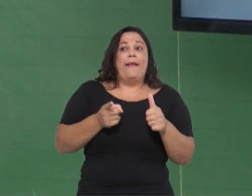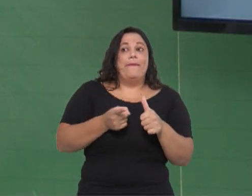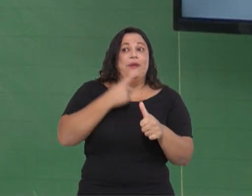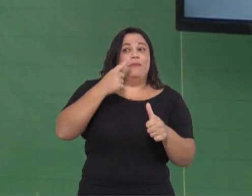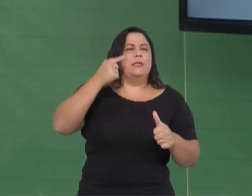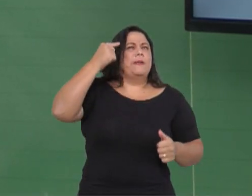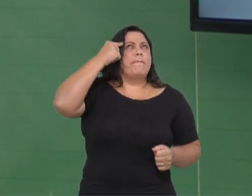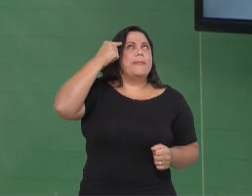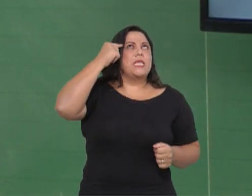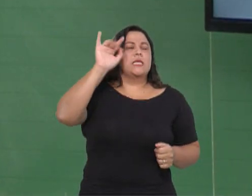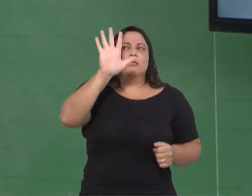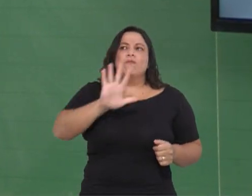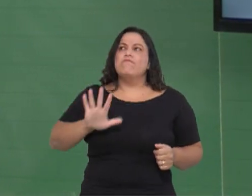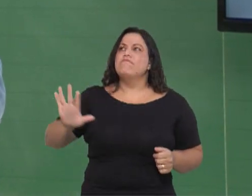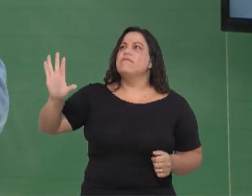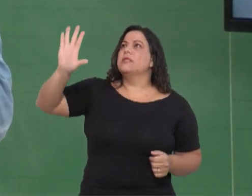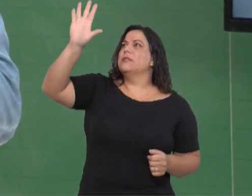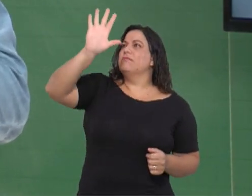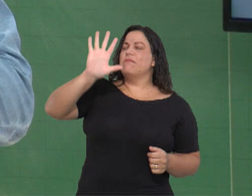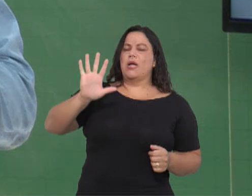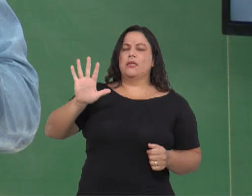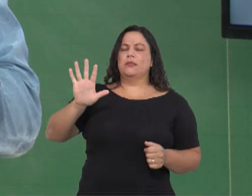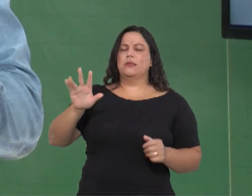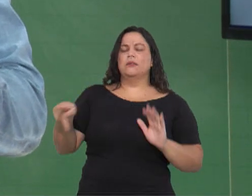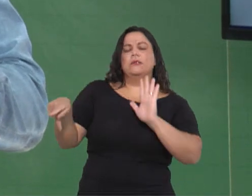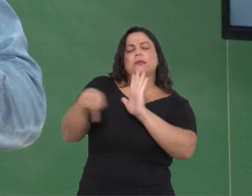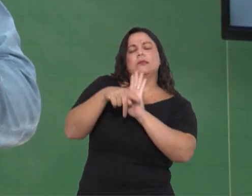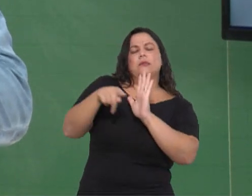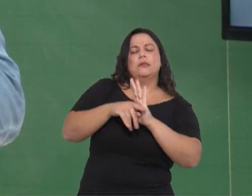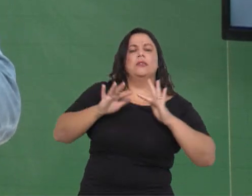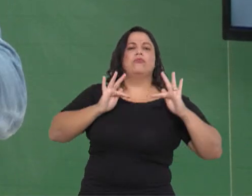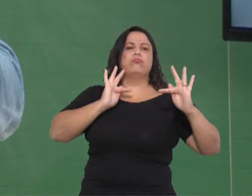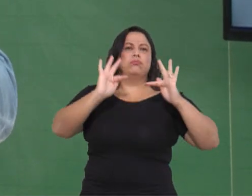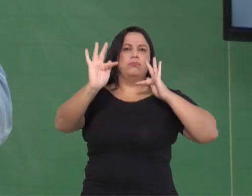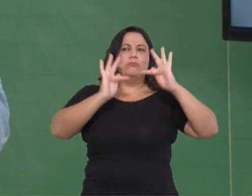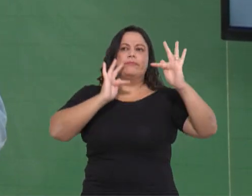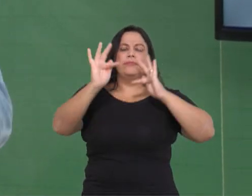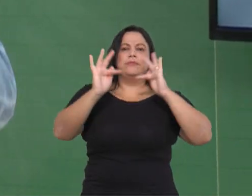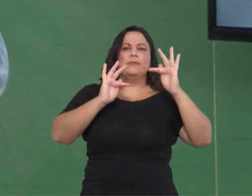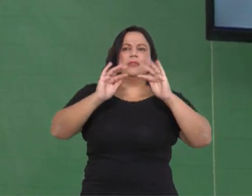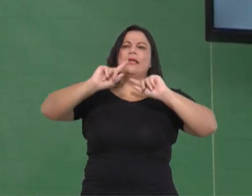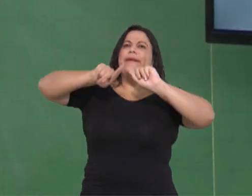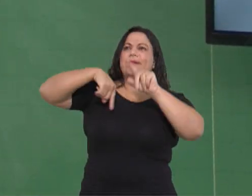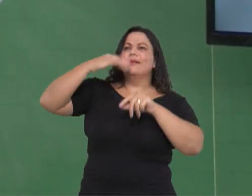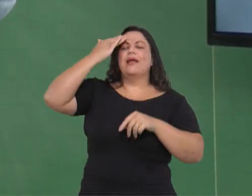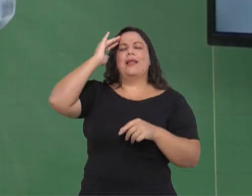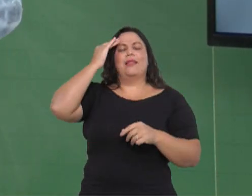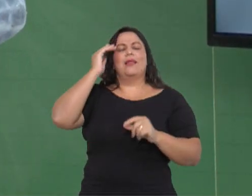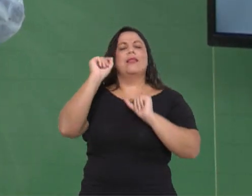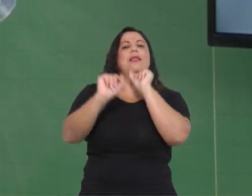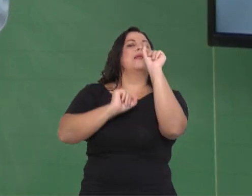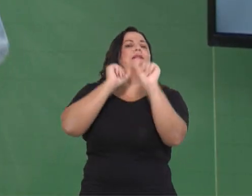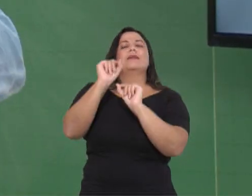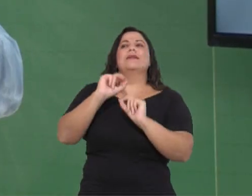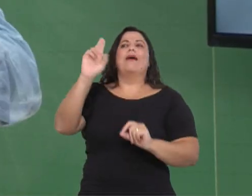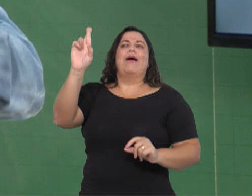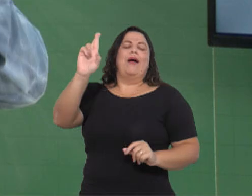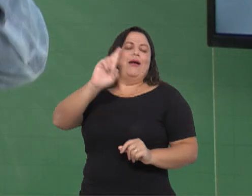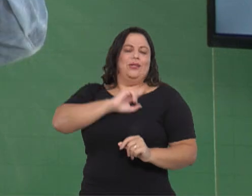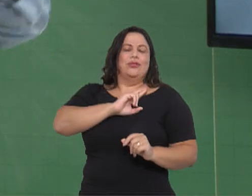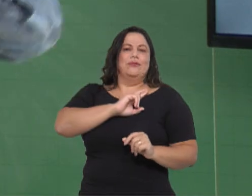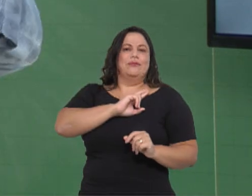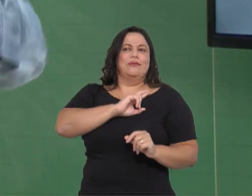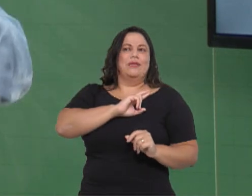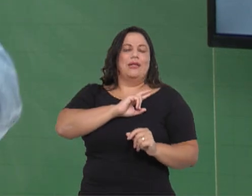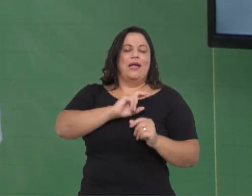folclórica e tenta imaginar ou entender com qual religiosidade que essa figura que você